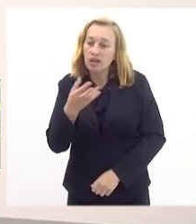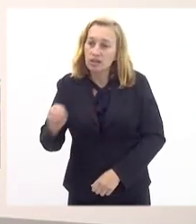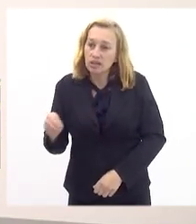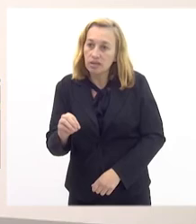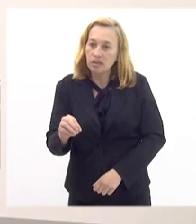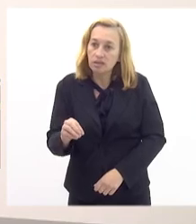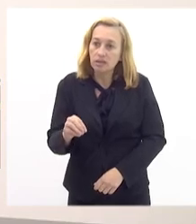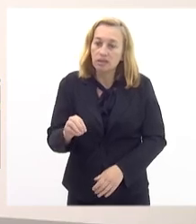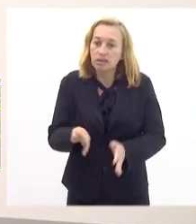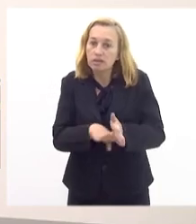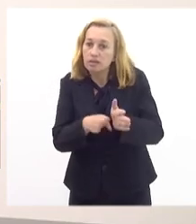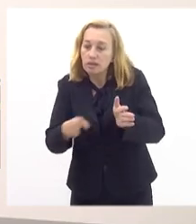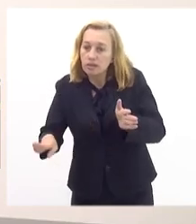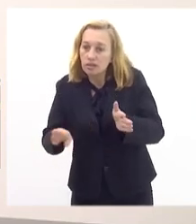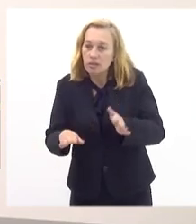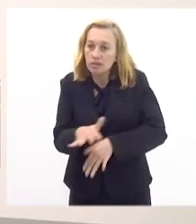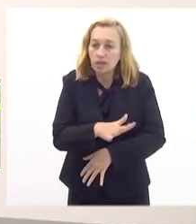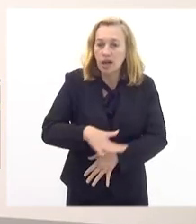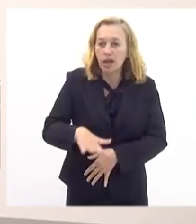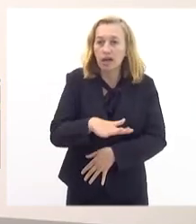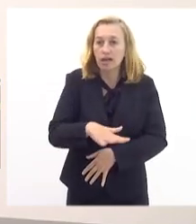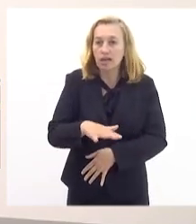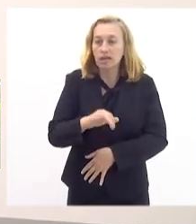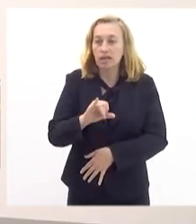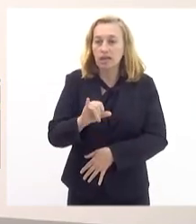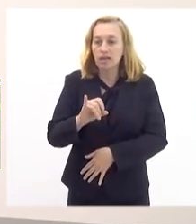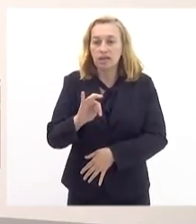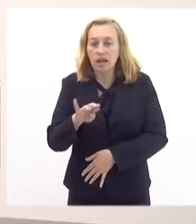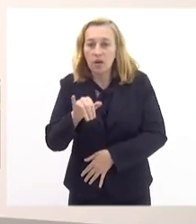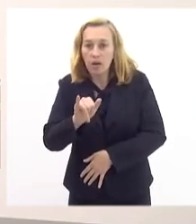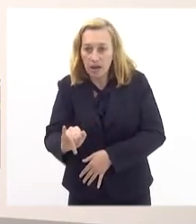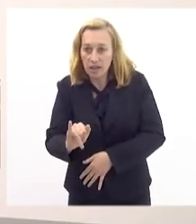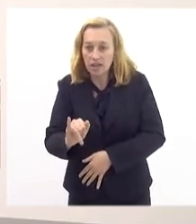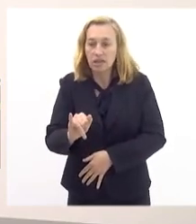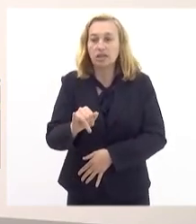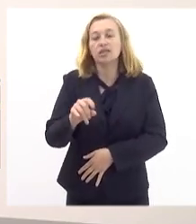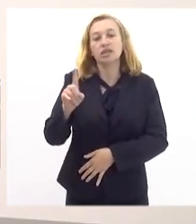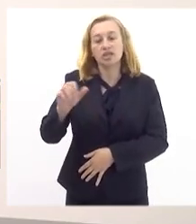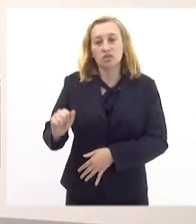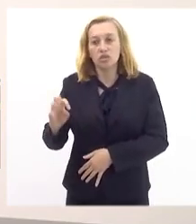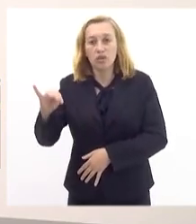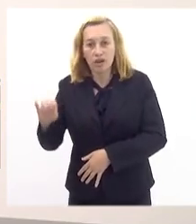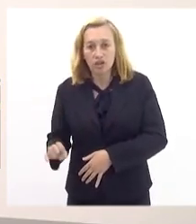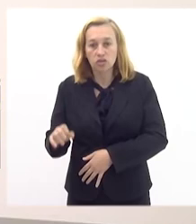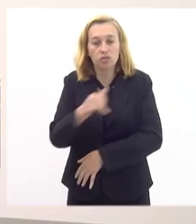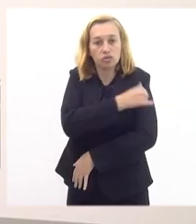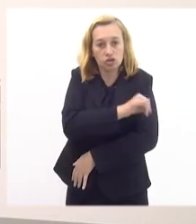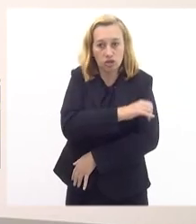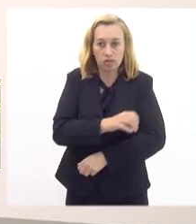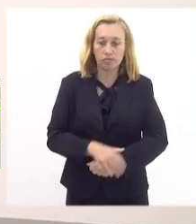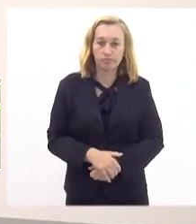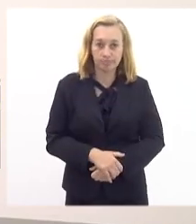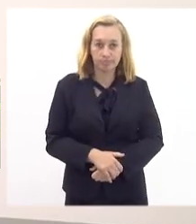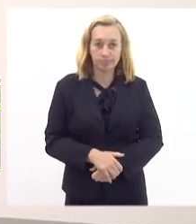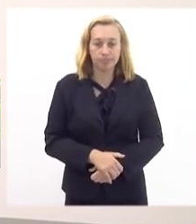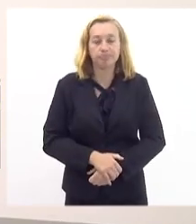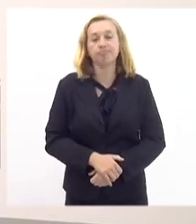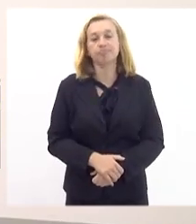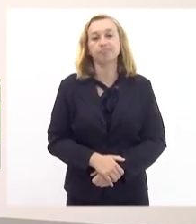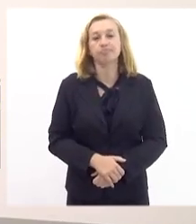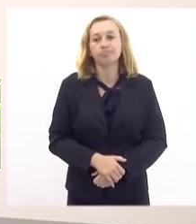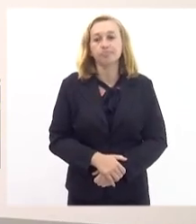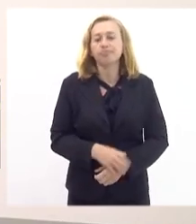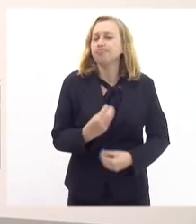bacia aérea eminente na região de Itaguaí na região da zona oeste do Rio de Janeiro e esse esse é um exemplo